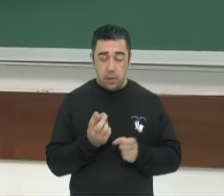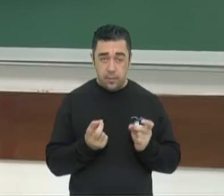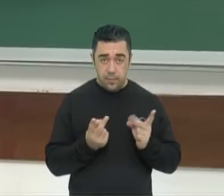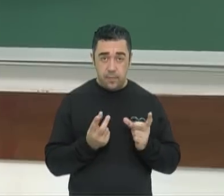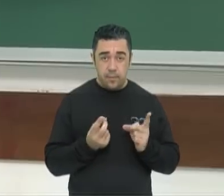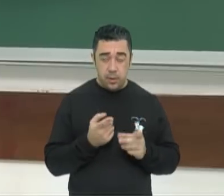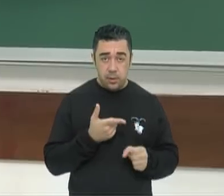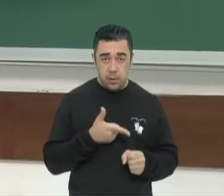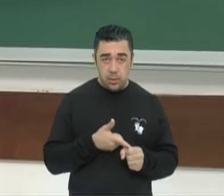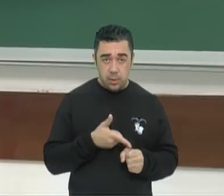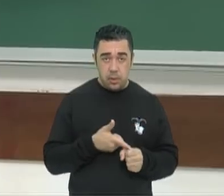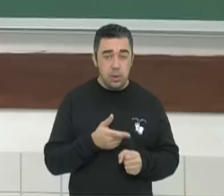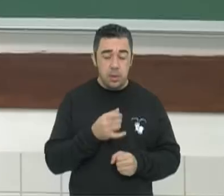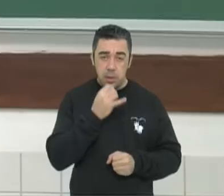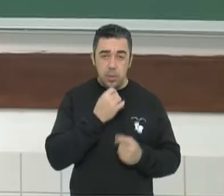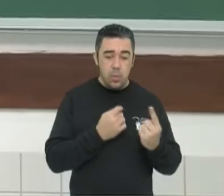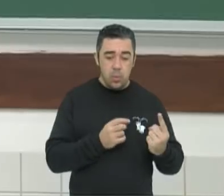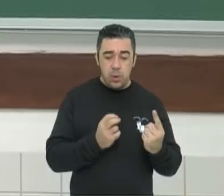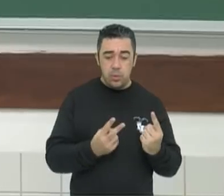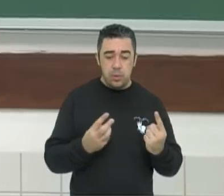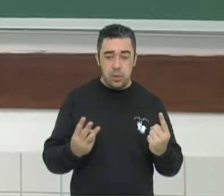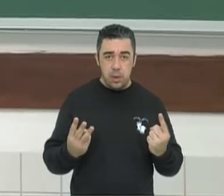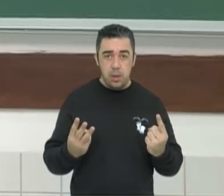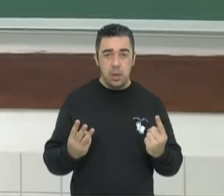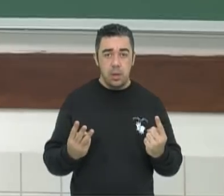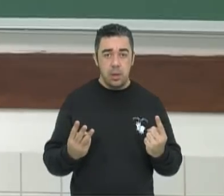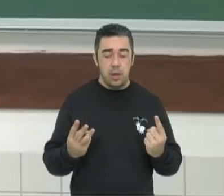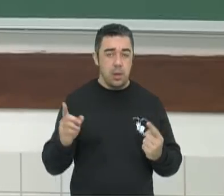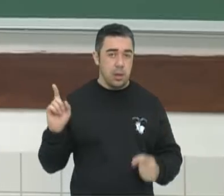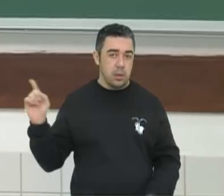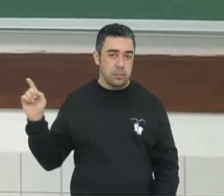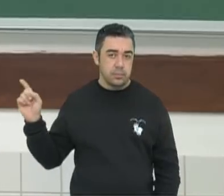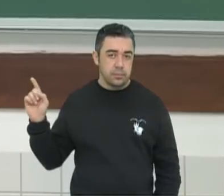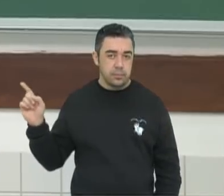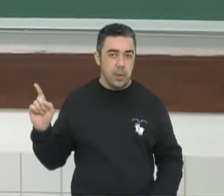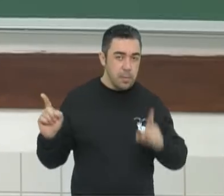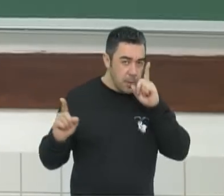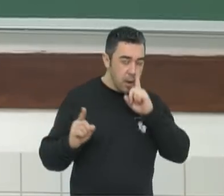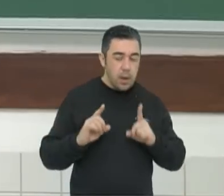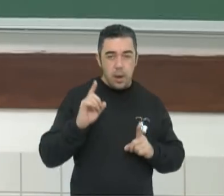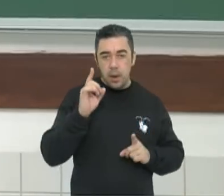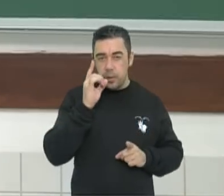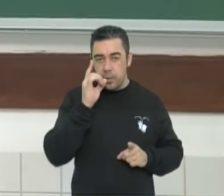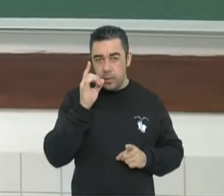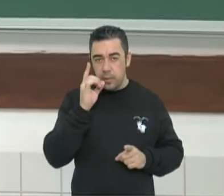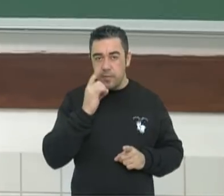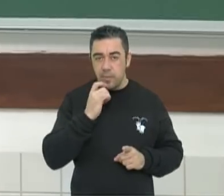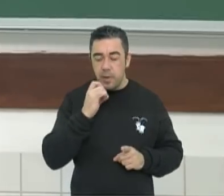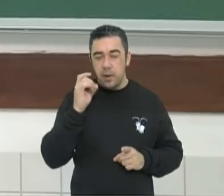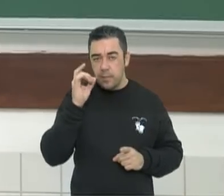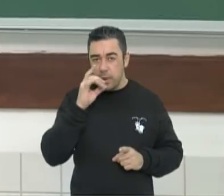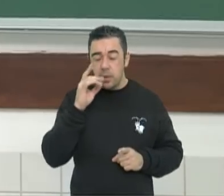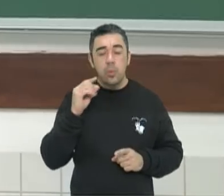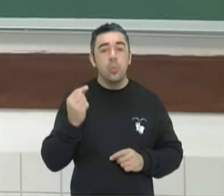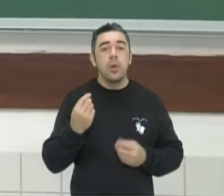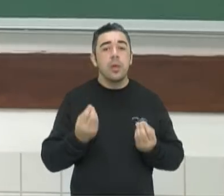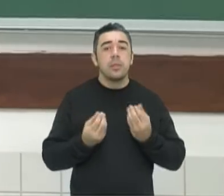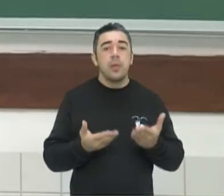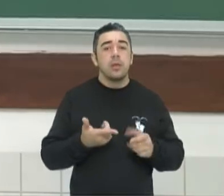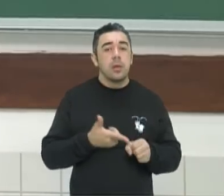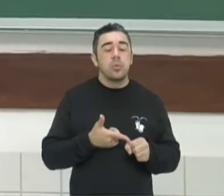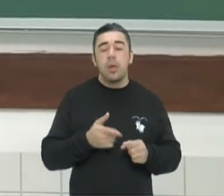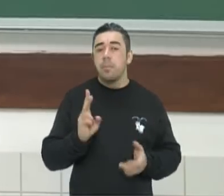combustível aqui no exemplo, a 1, a 2 e a 3, aqui a amarela, a vermelha e a verde, elas estão oferecendo combustível